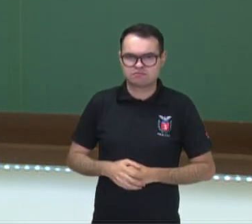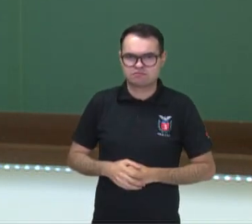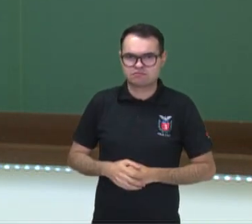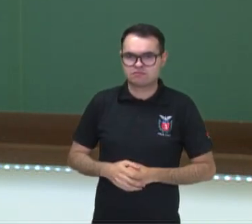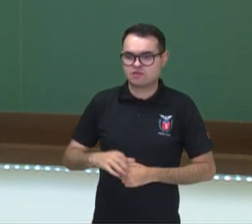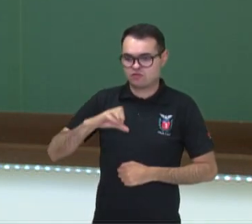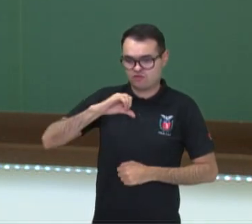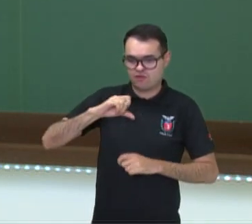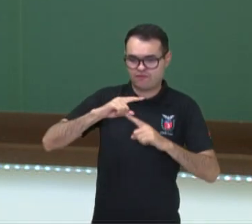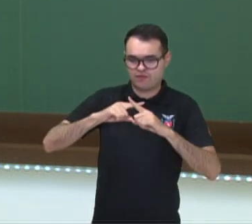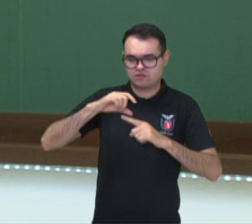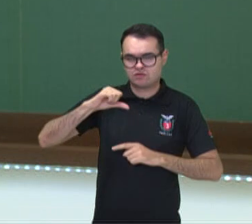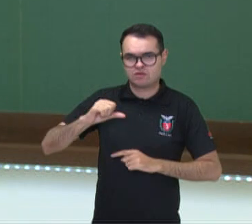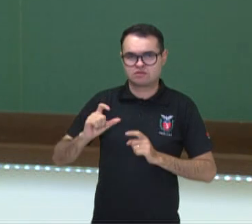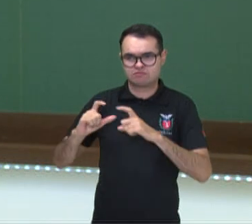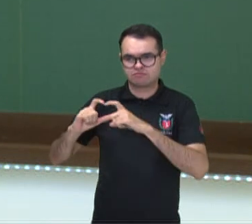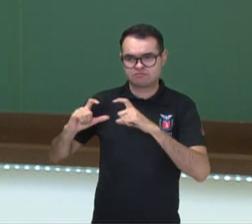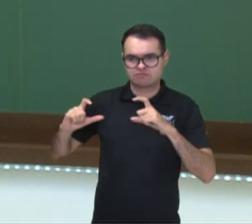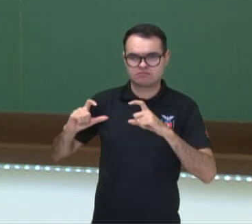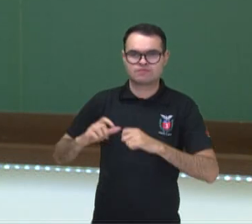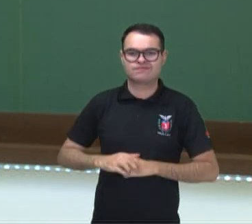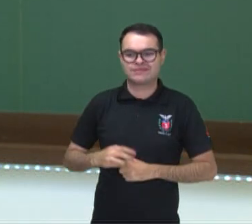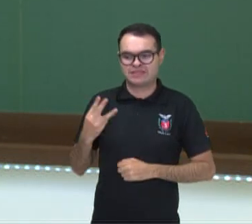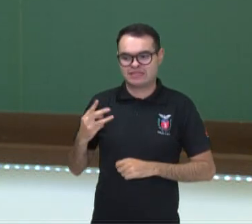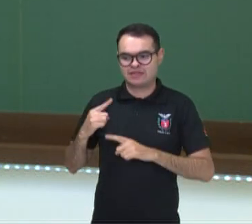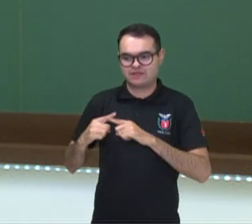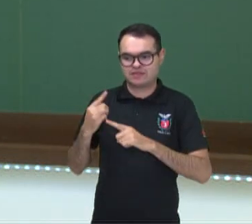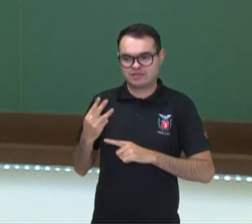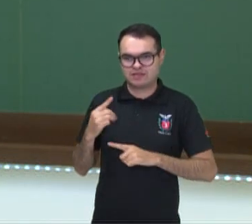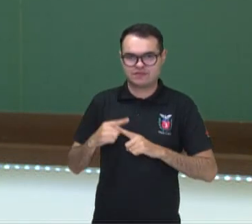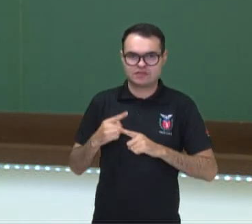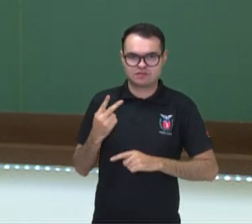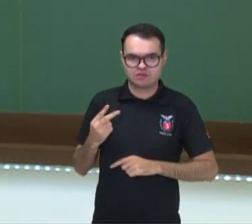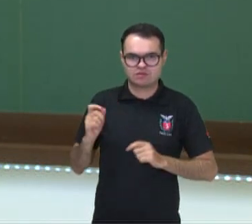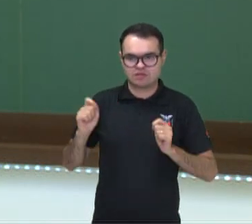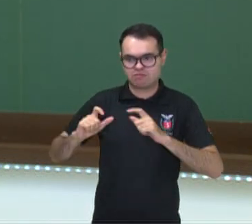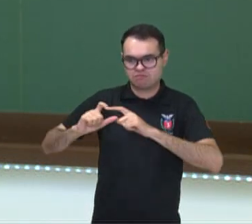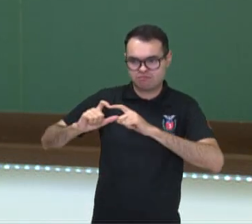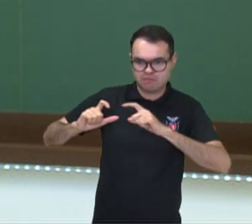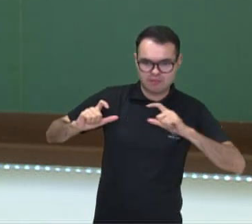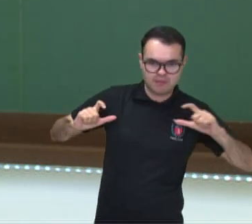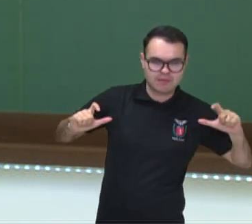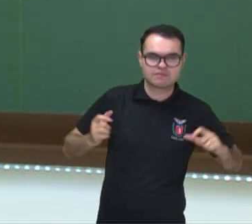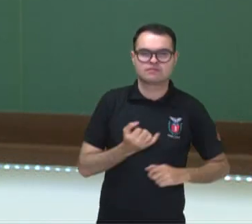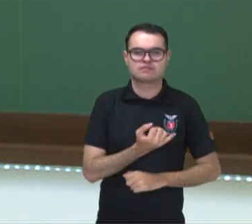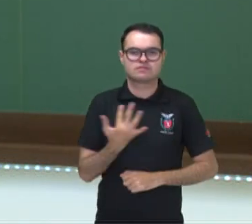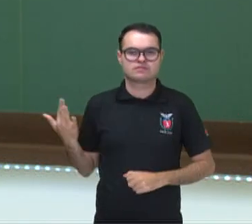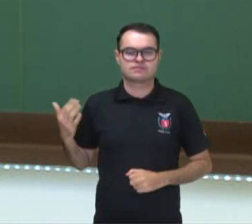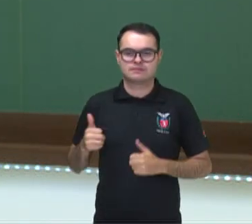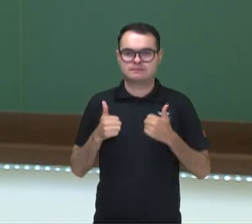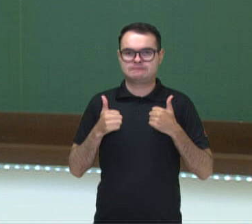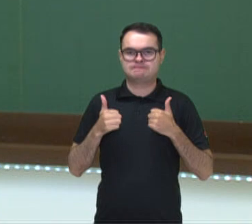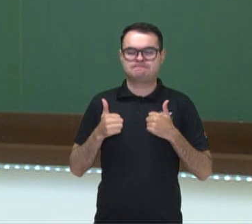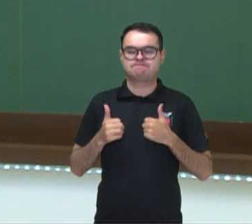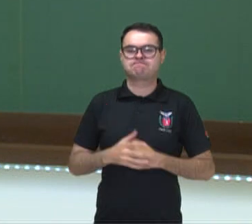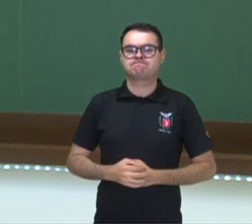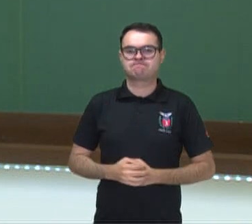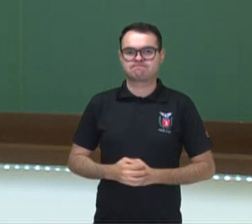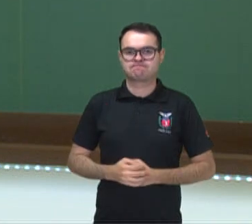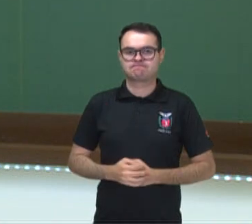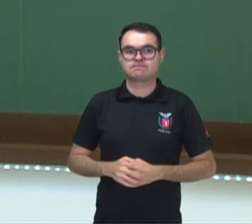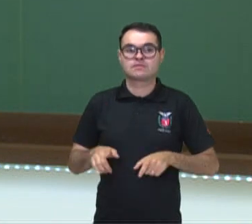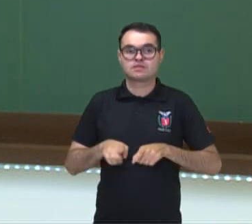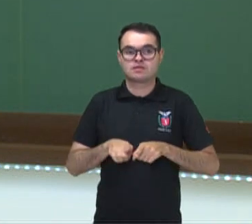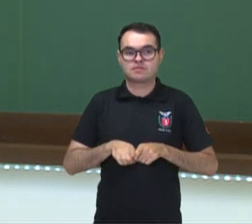vezes 2, pode ser 3 vezes 3 vezes 2, a gente consegue abrir, fatorar, tá bom? E um